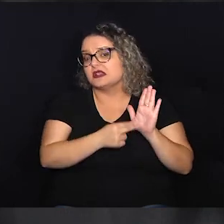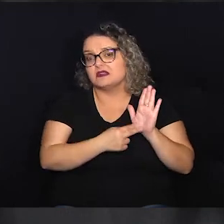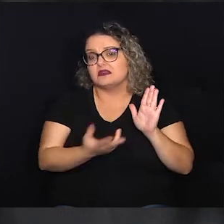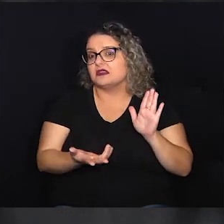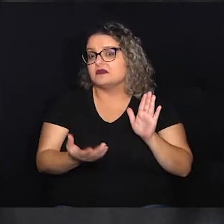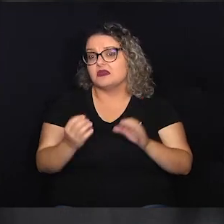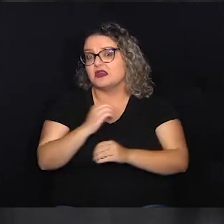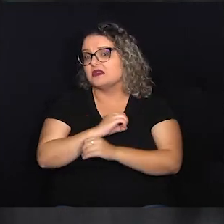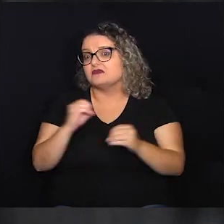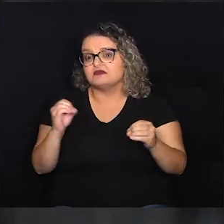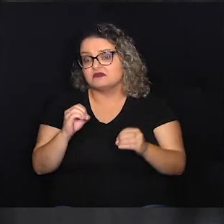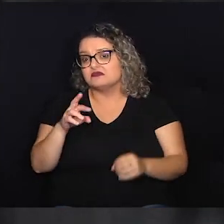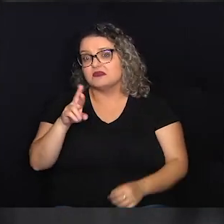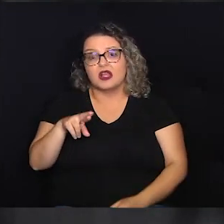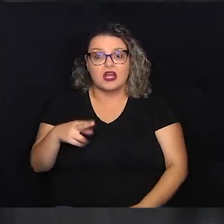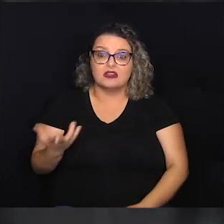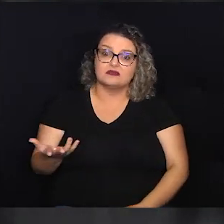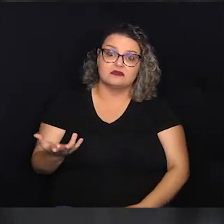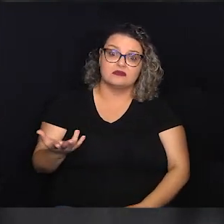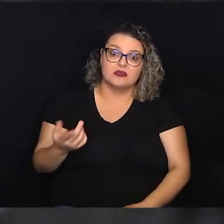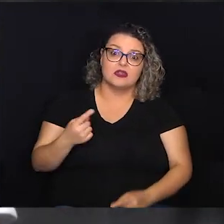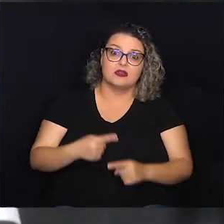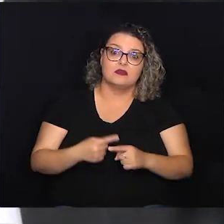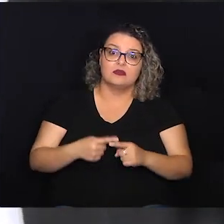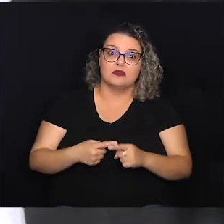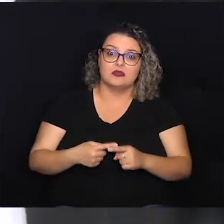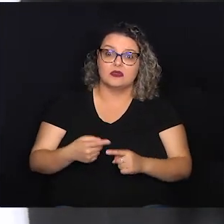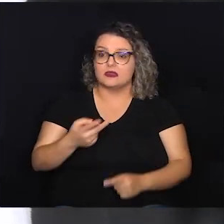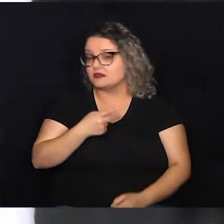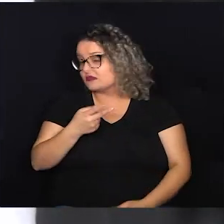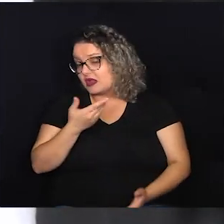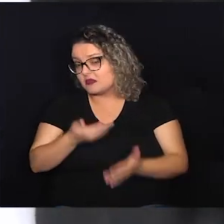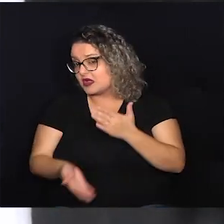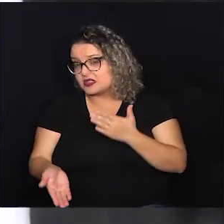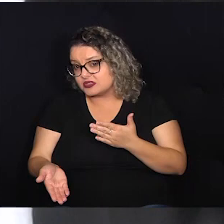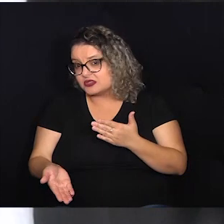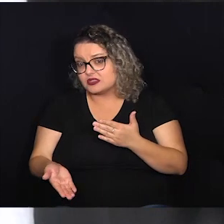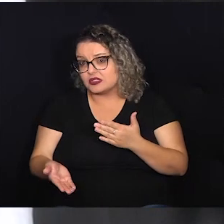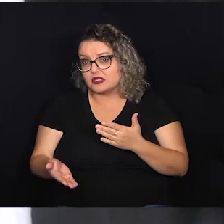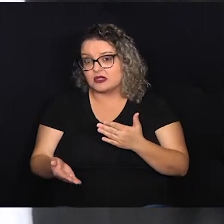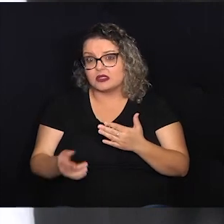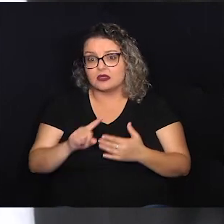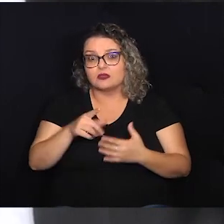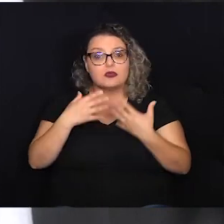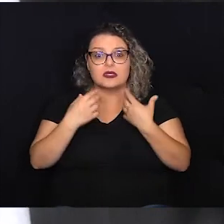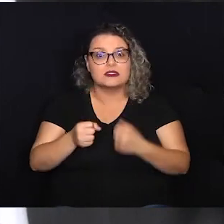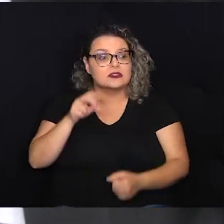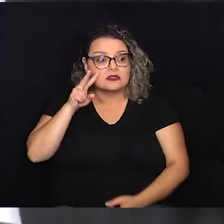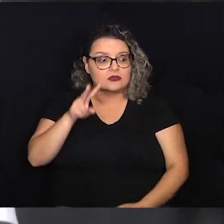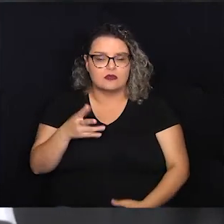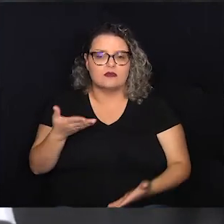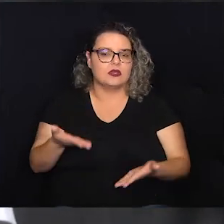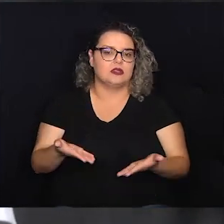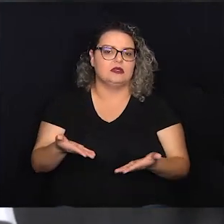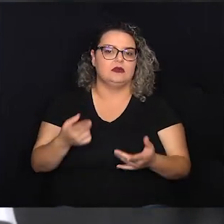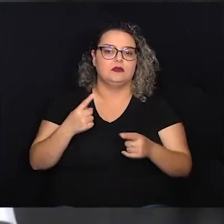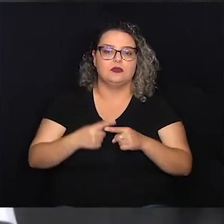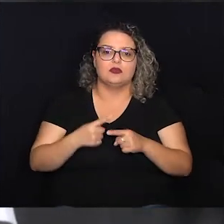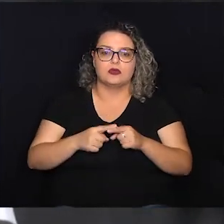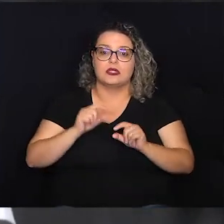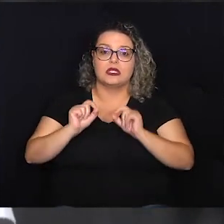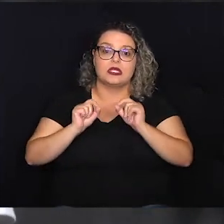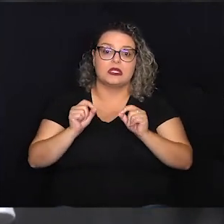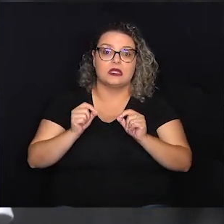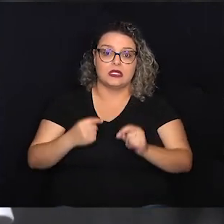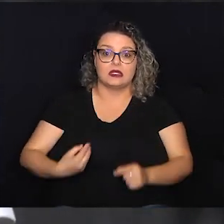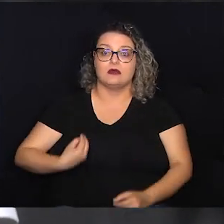lá na frente, e muitas das vezes eu tirava zero devido a isso, porque eu e ele perdia. Sim. Eu não conformava com o